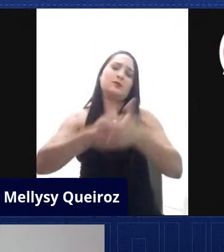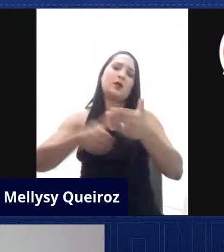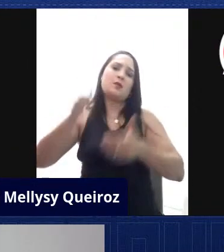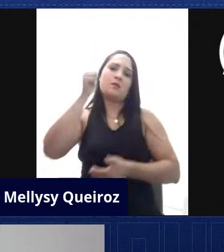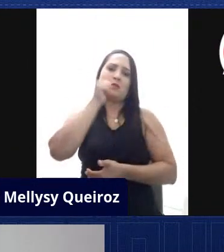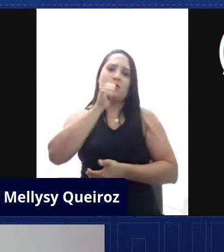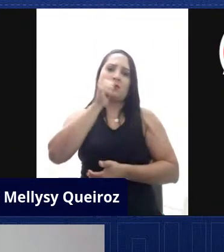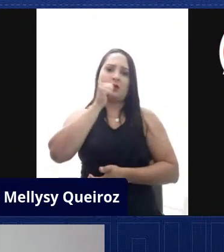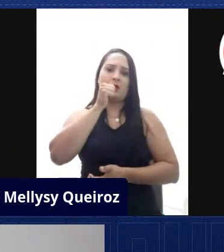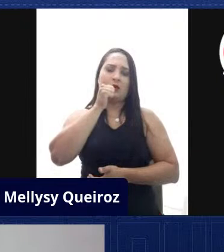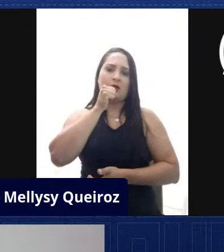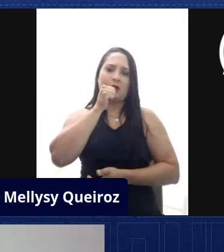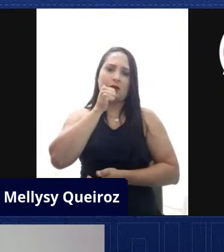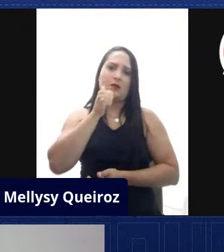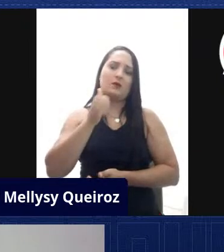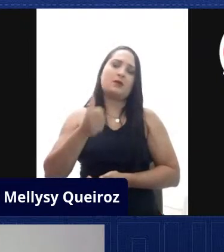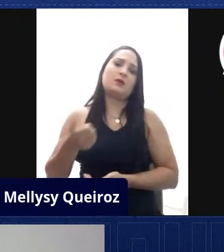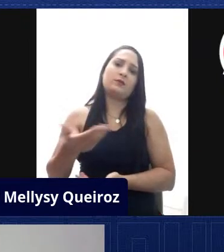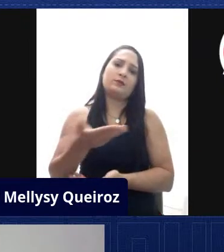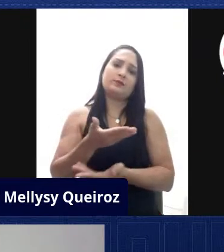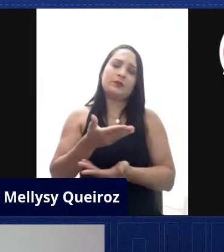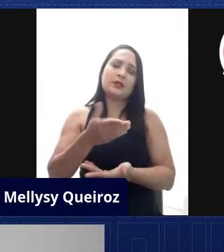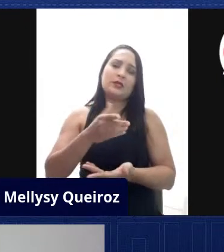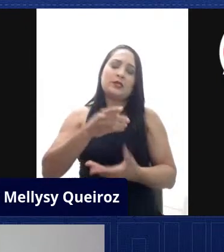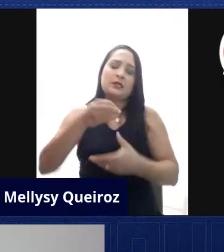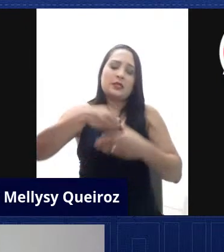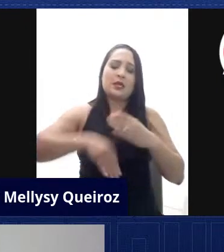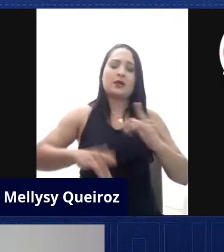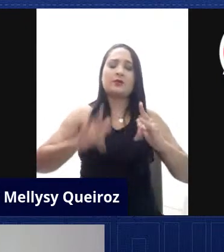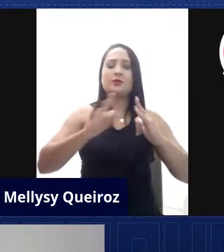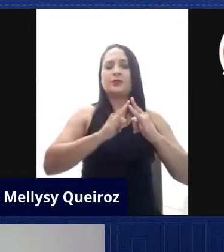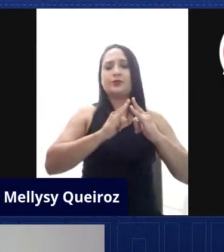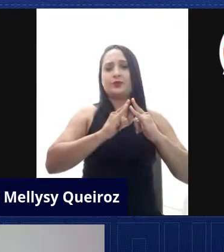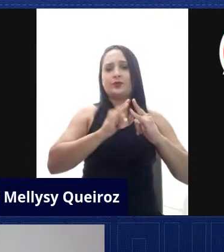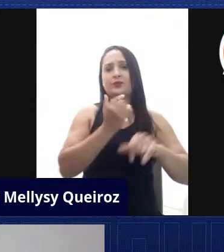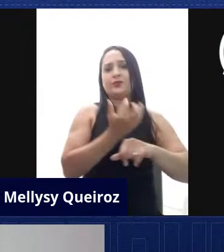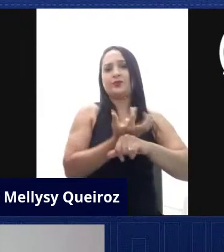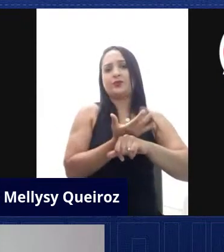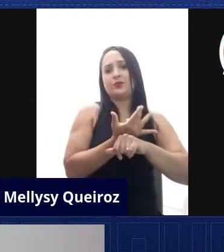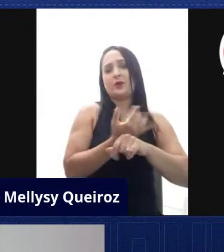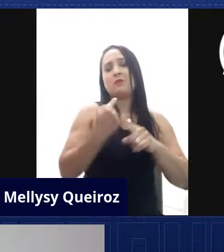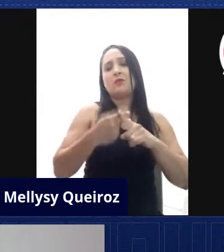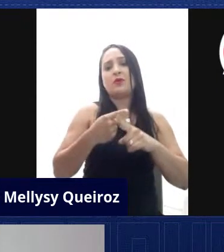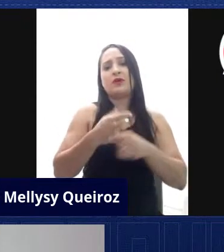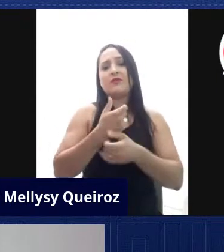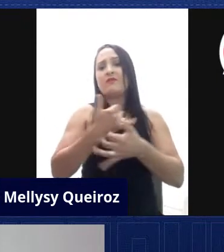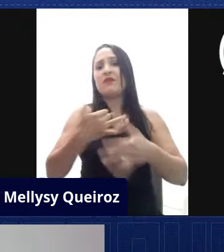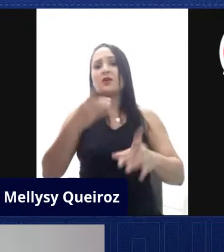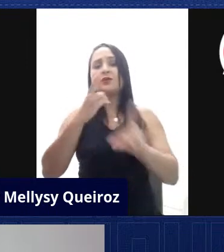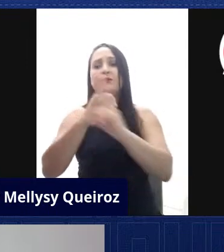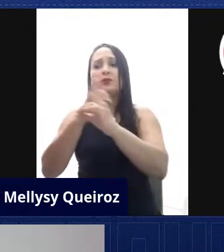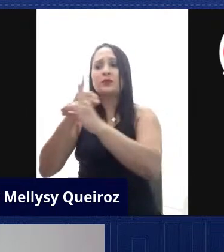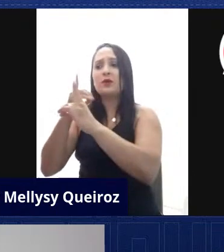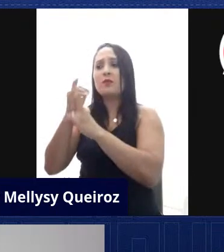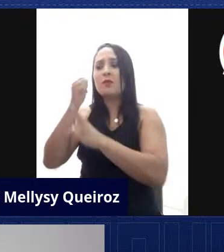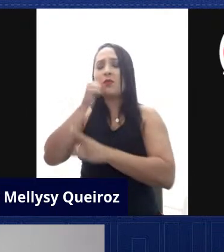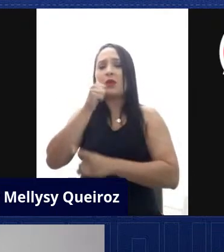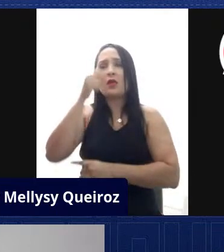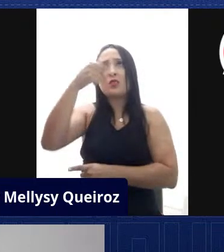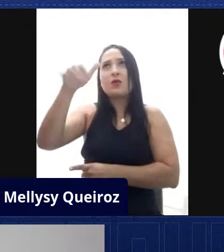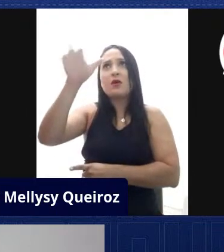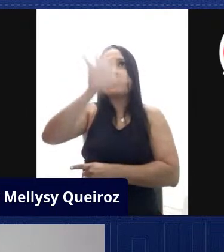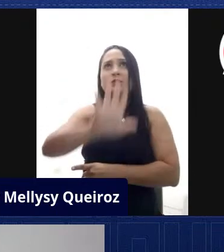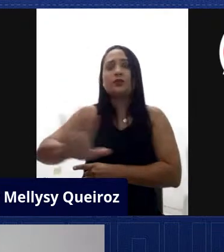vinham ao espaço da nossa instituição, porque a maioria dos encontros com mulheres do Nordeste inteiro, com mulheres